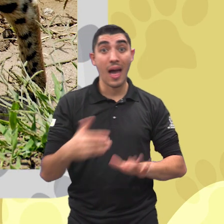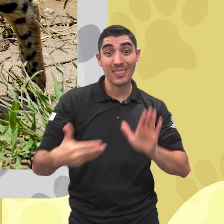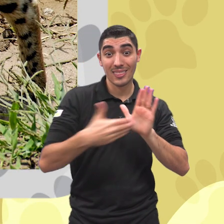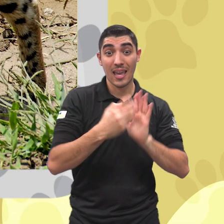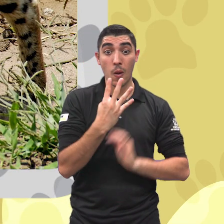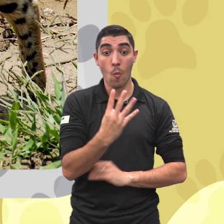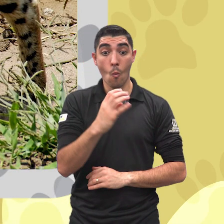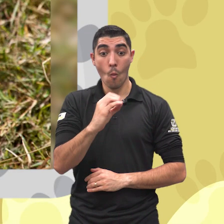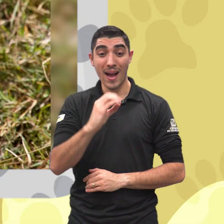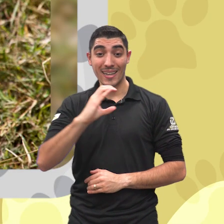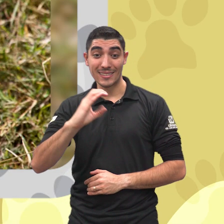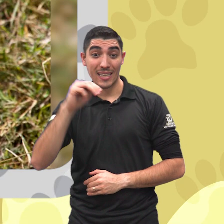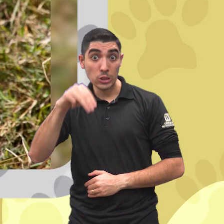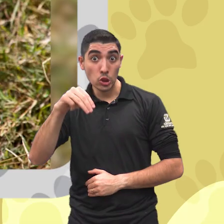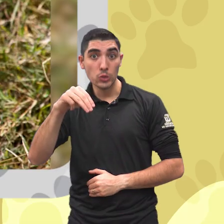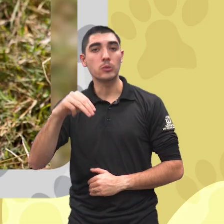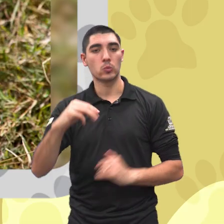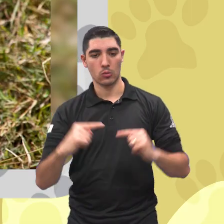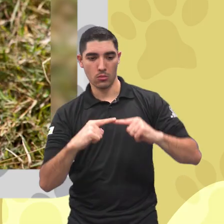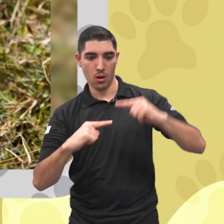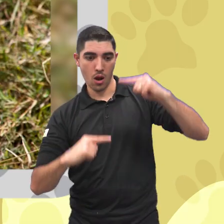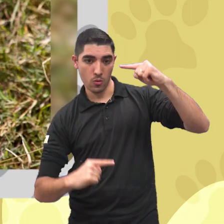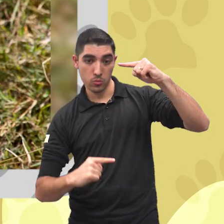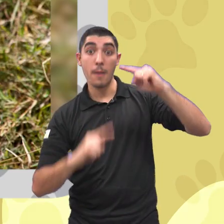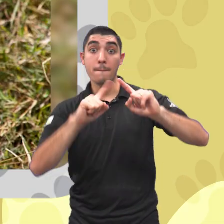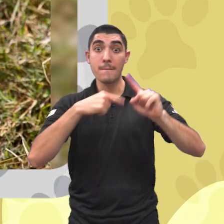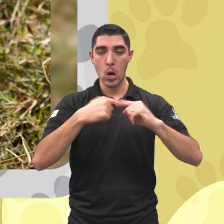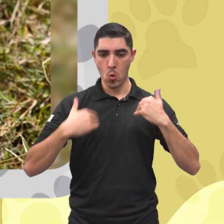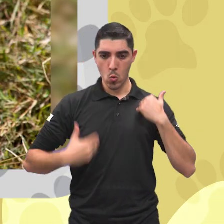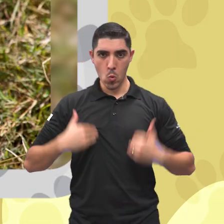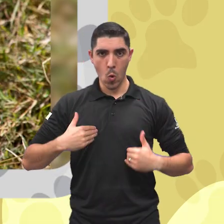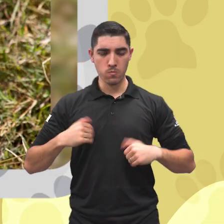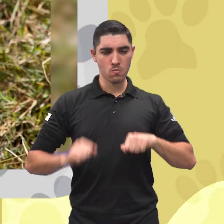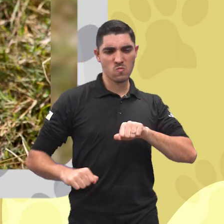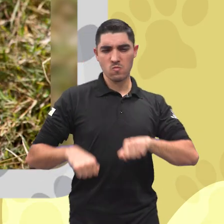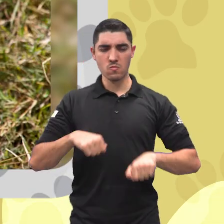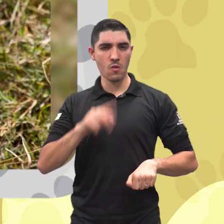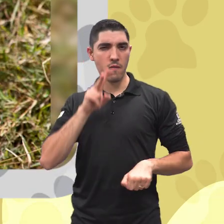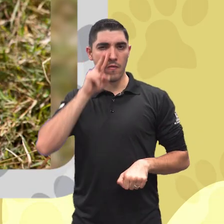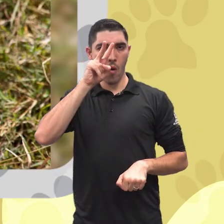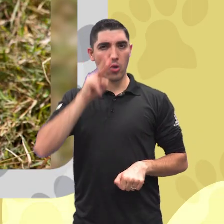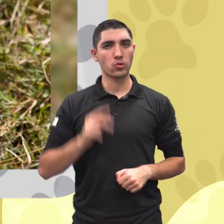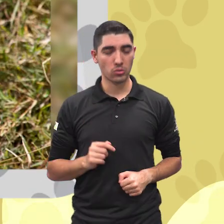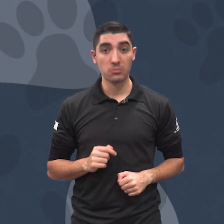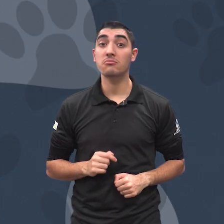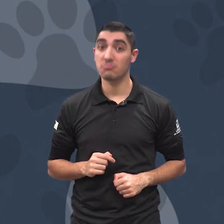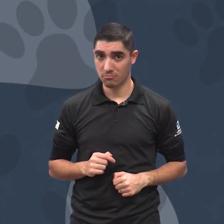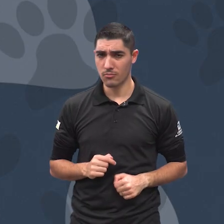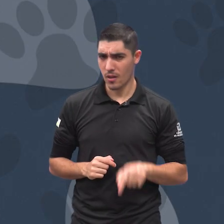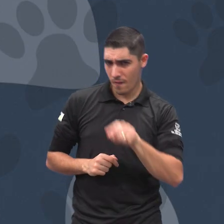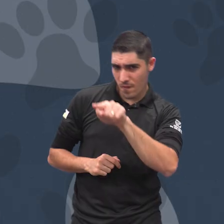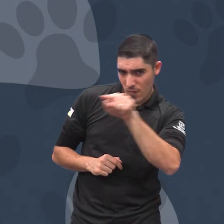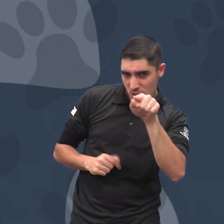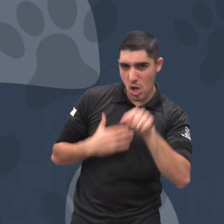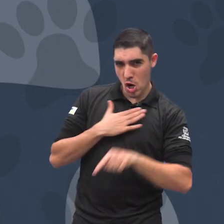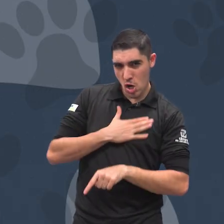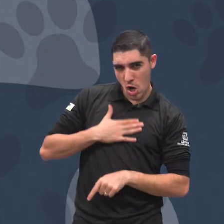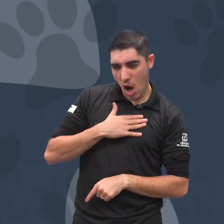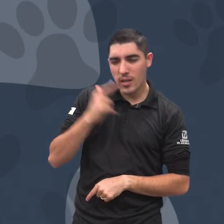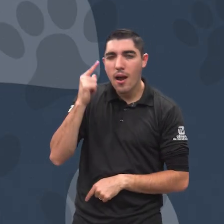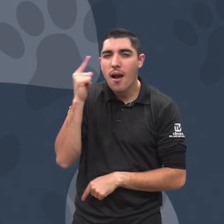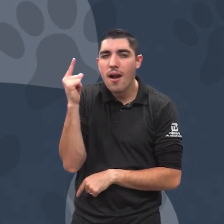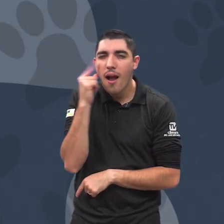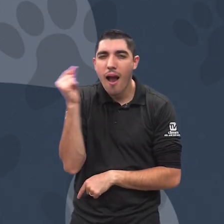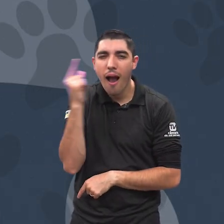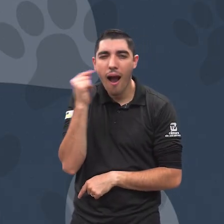gente. Tem até 40 centímetros de altura e um corpo atlético e musculoso. Se você é do time